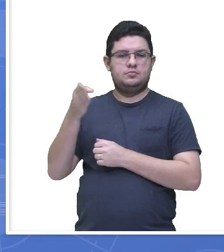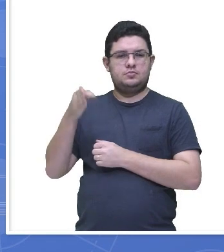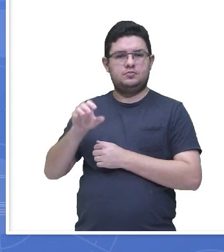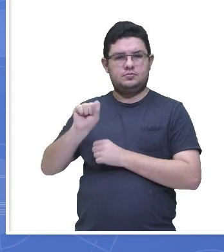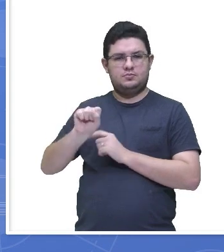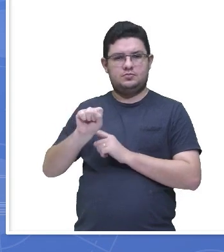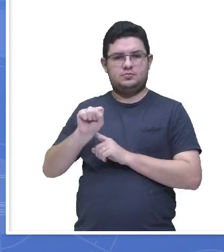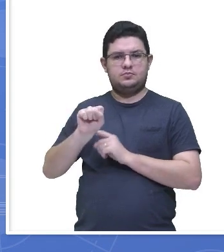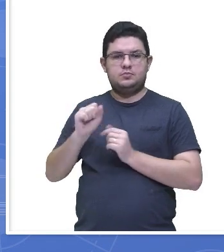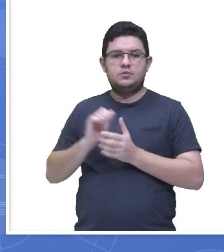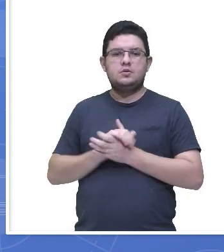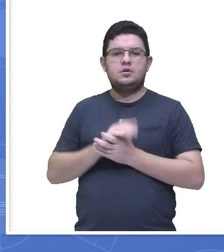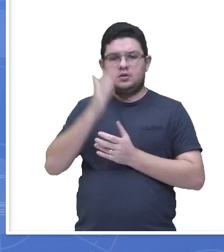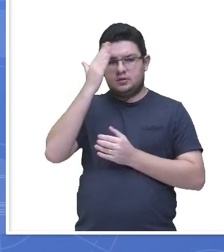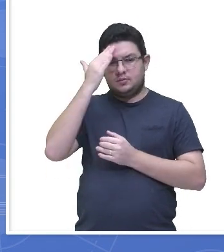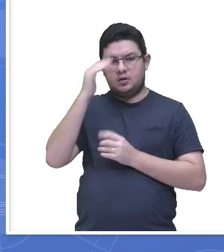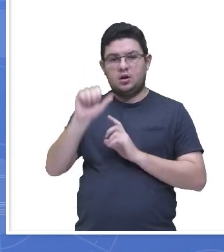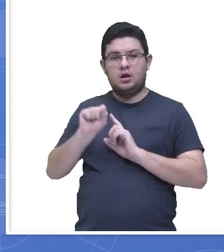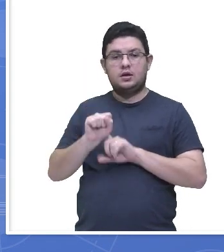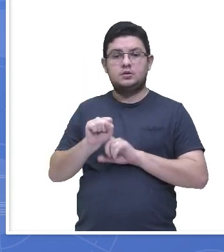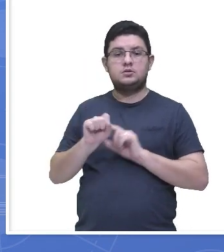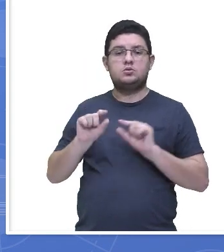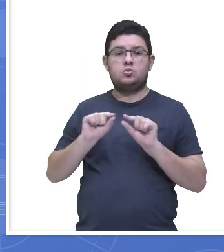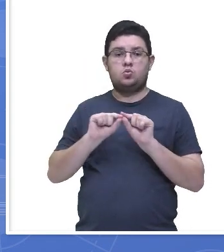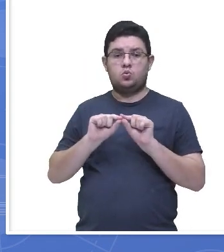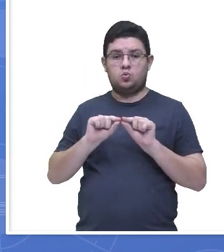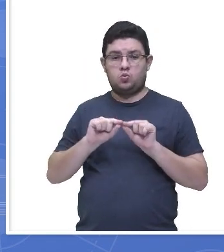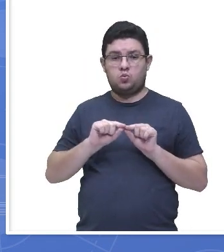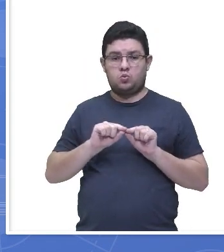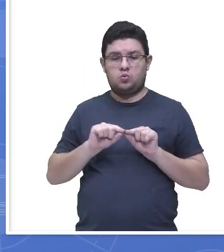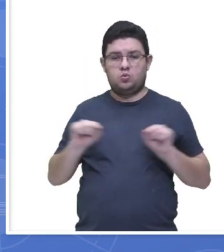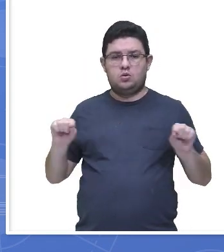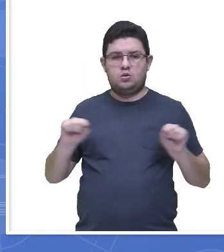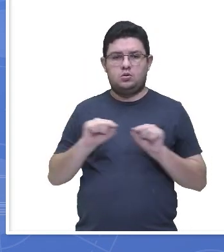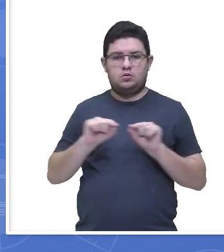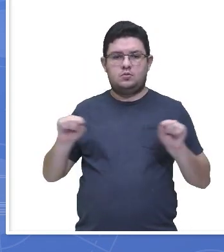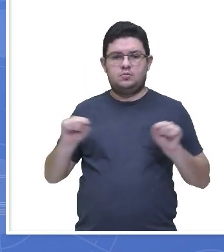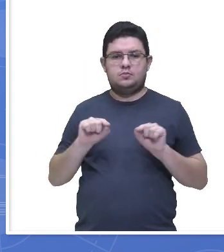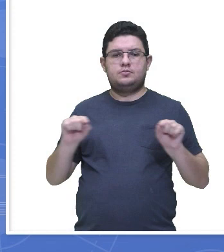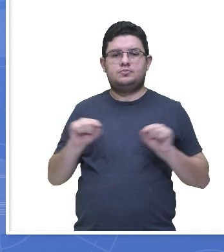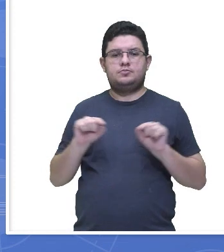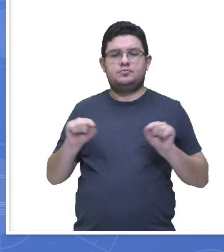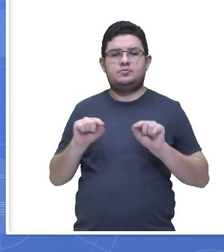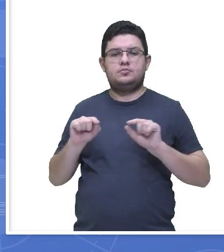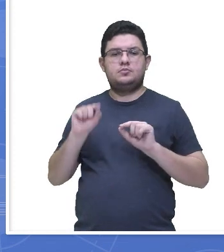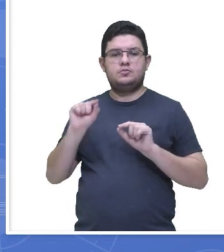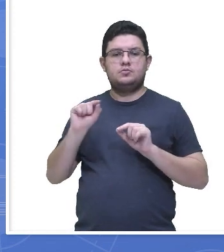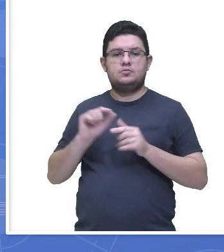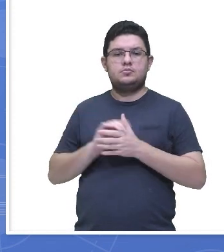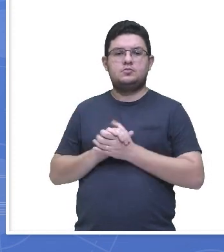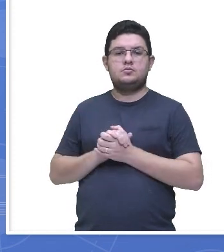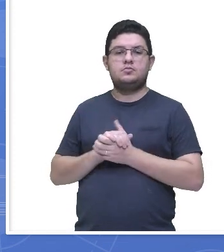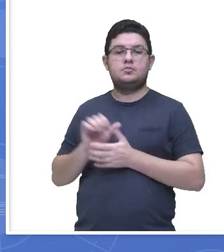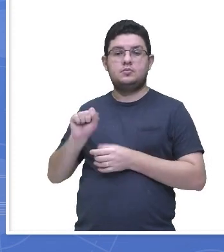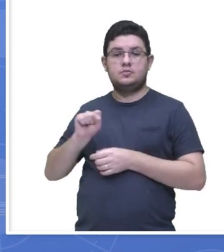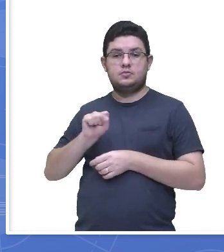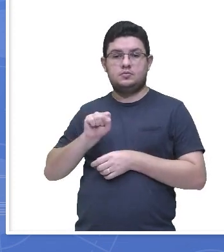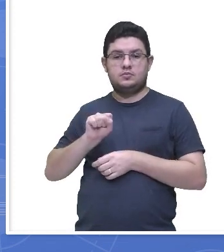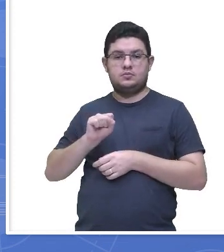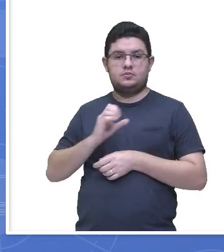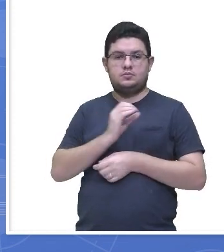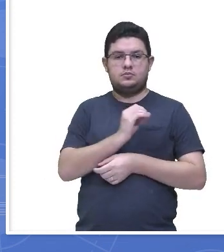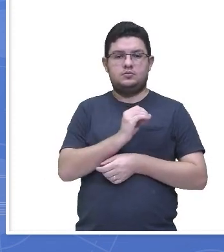S igual a S0 mais a velocidade vezes o tempo, é a fórmula,